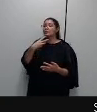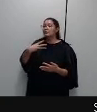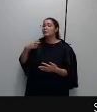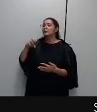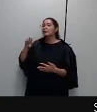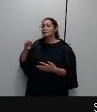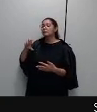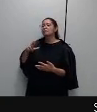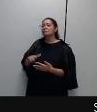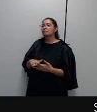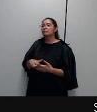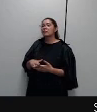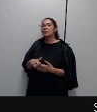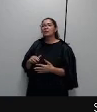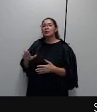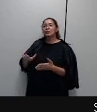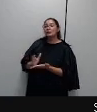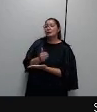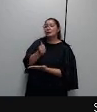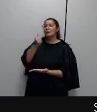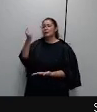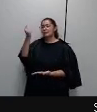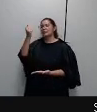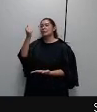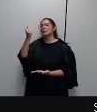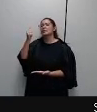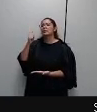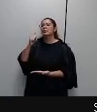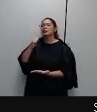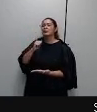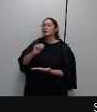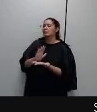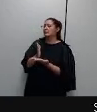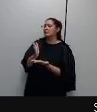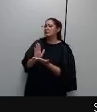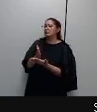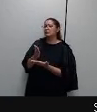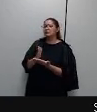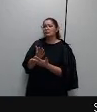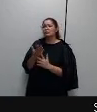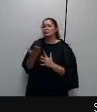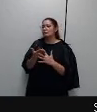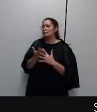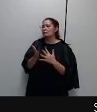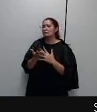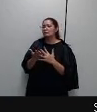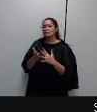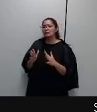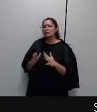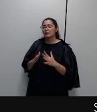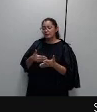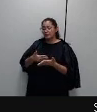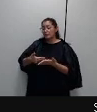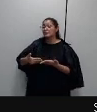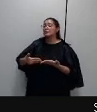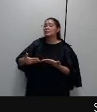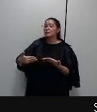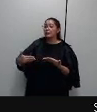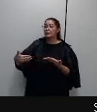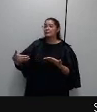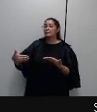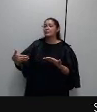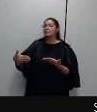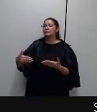não não alcança às vezes né dívidas não-tributárias toda via ele ele adiante né Estou aqui na